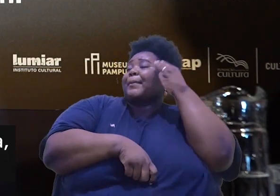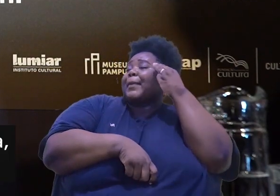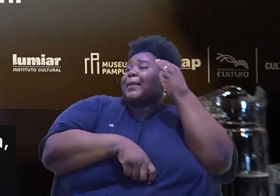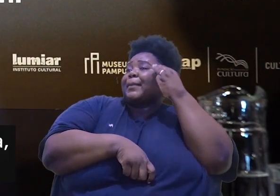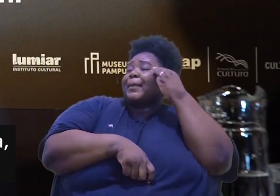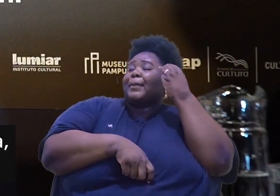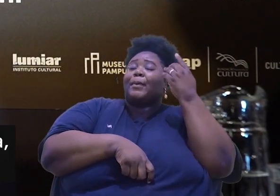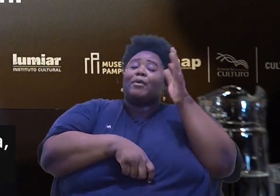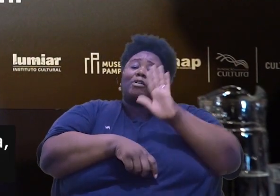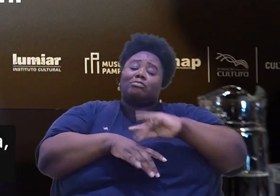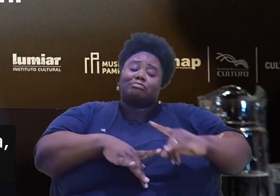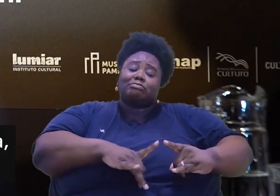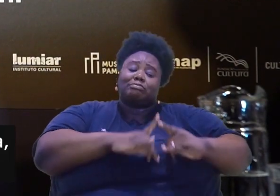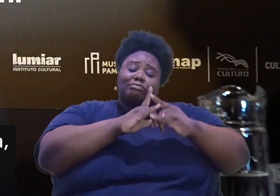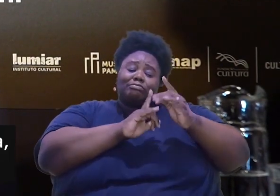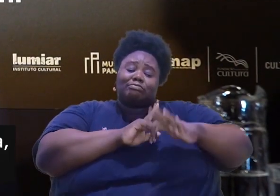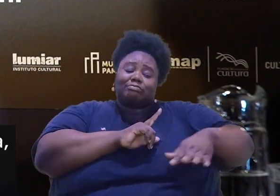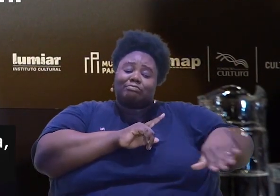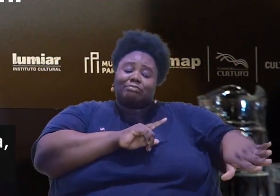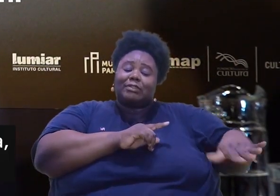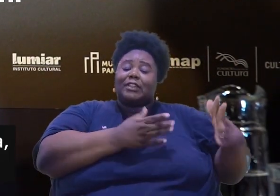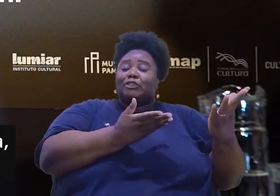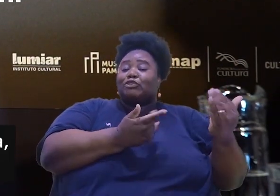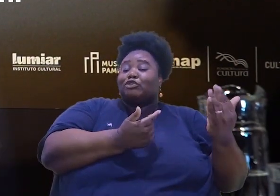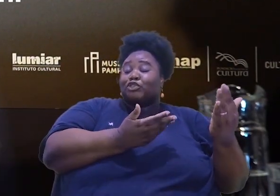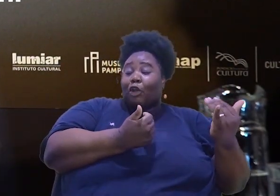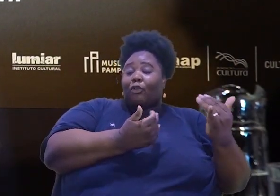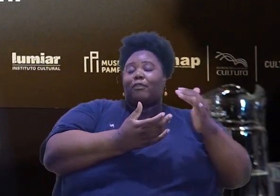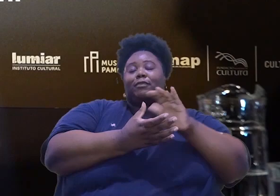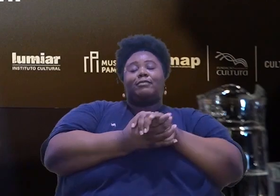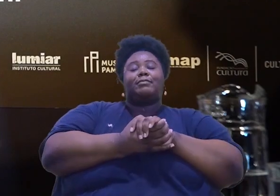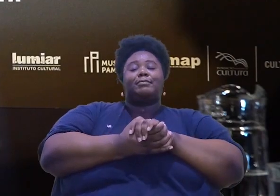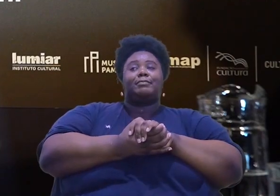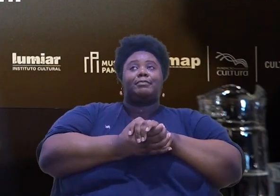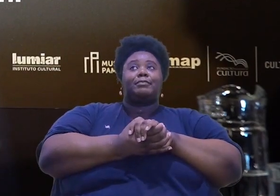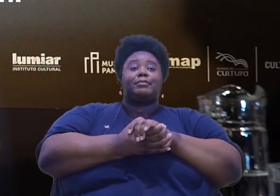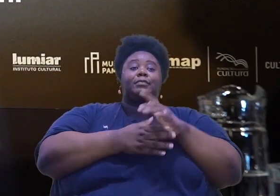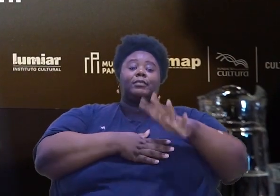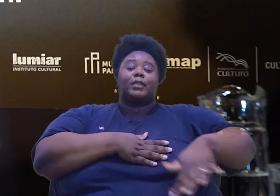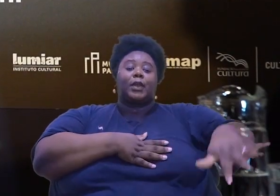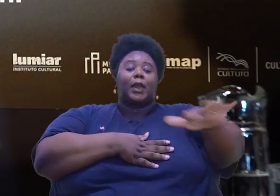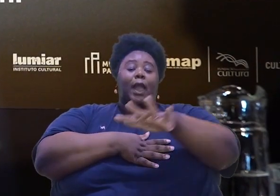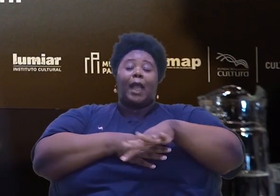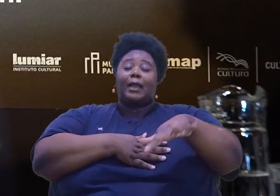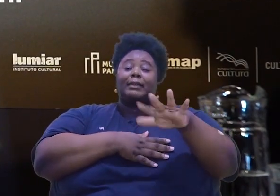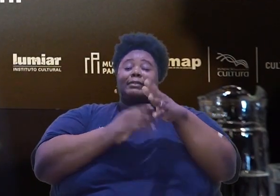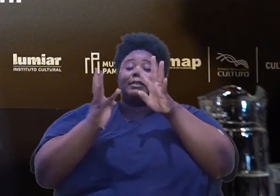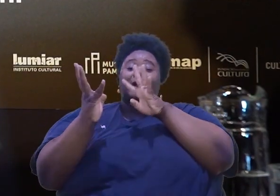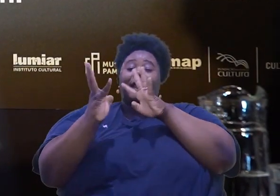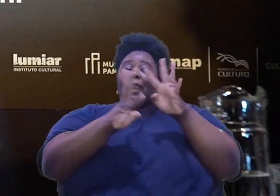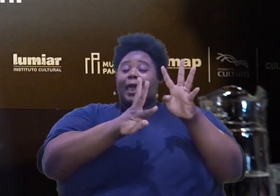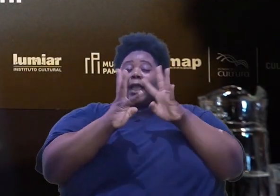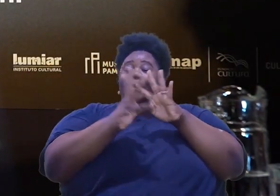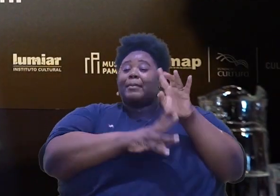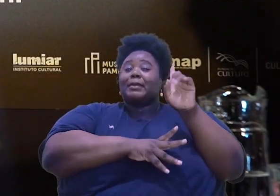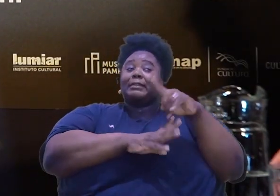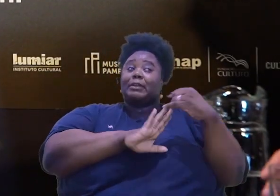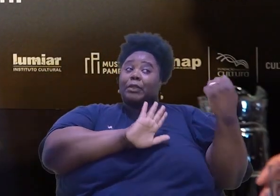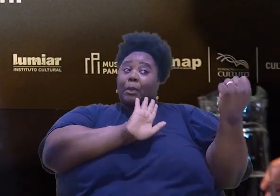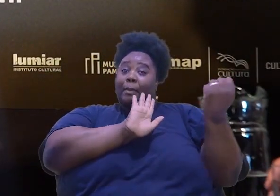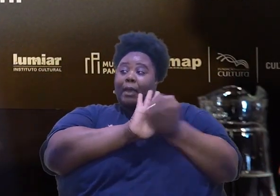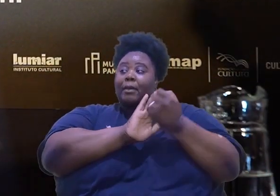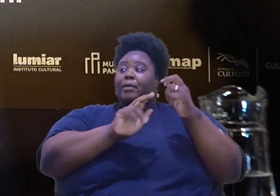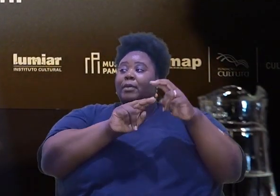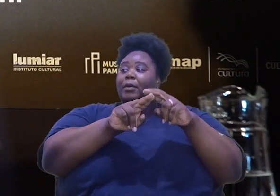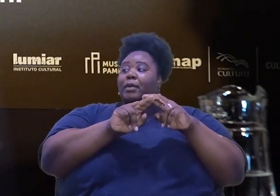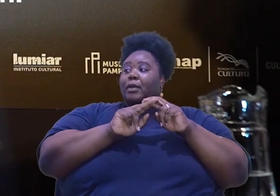de infância, minha memória de juventude. Essa área aqui da Praça da Liberdade é uma área marcante por causa